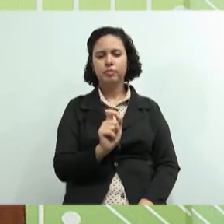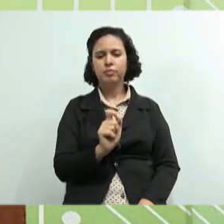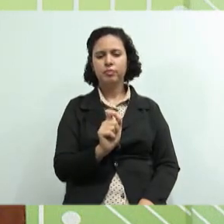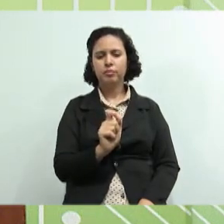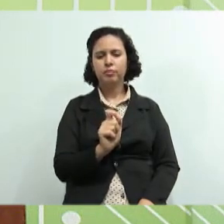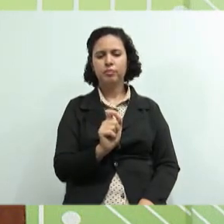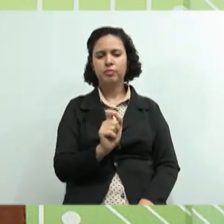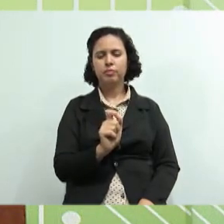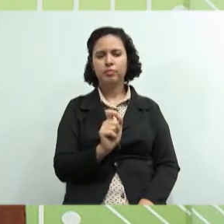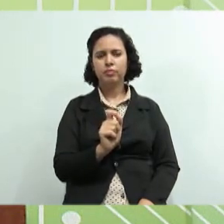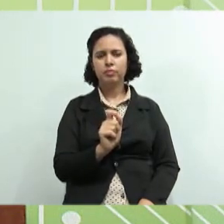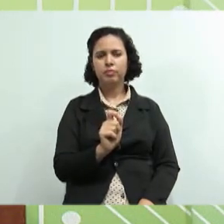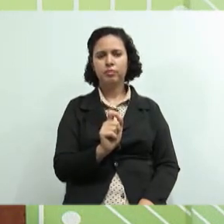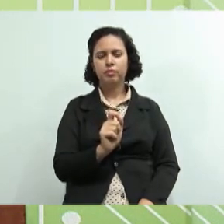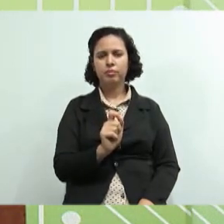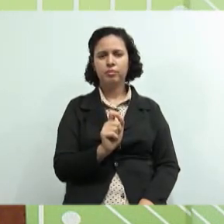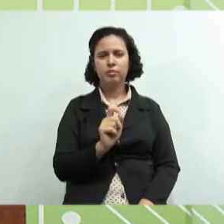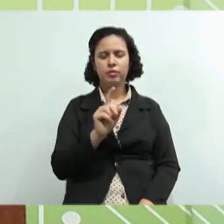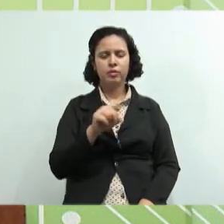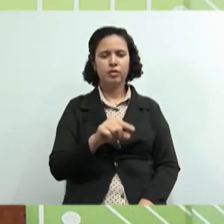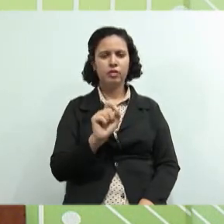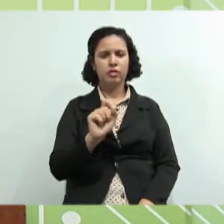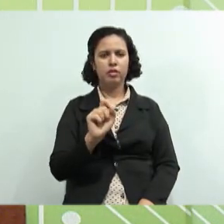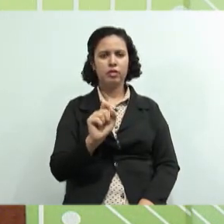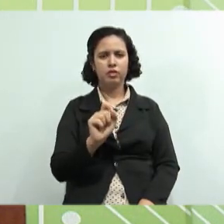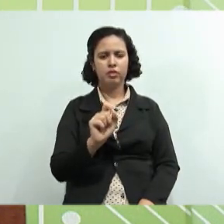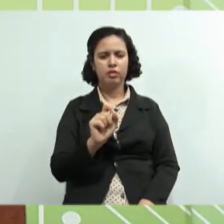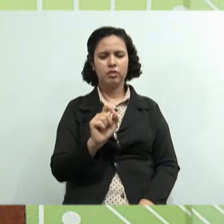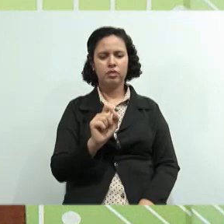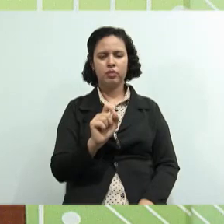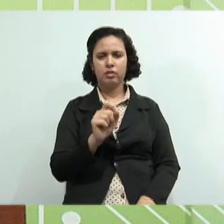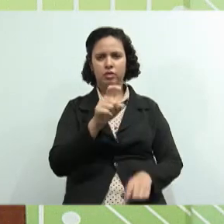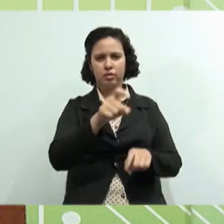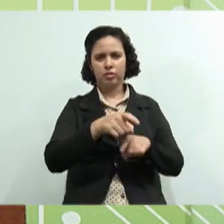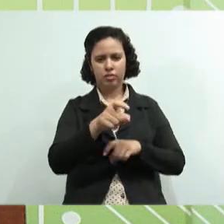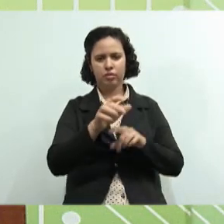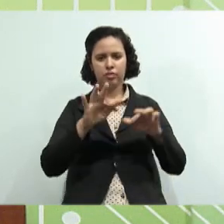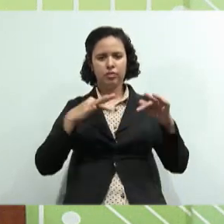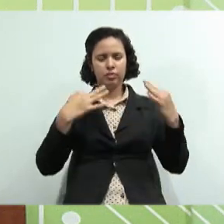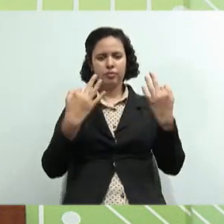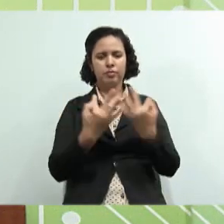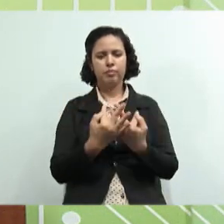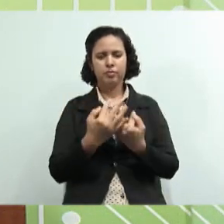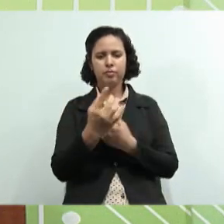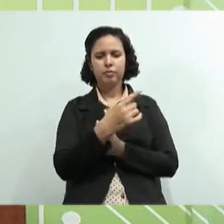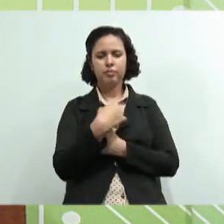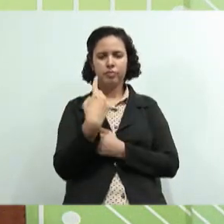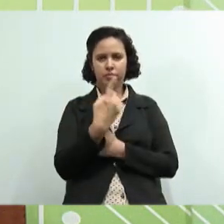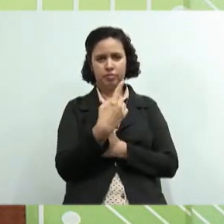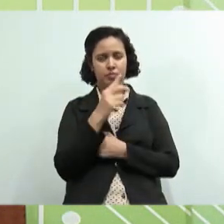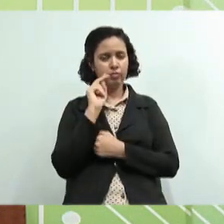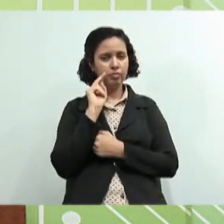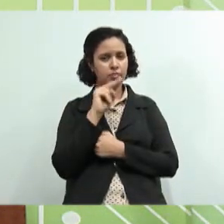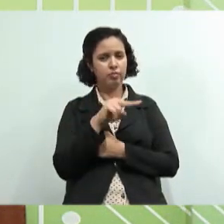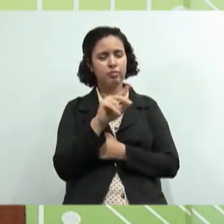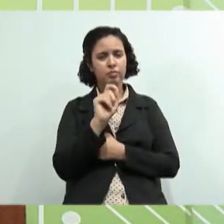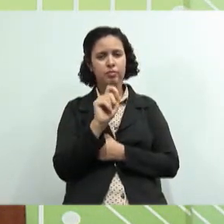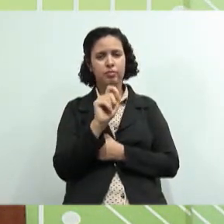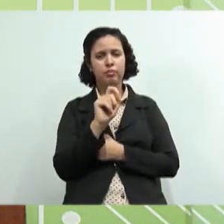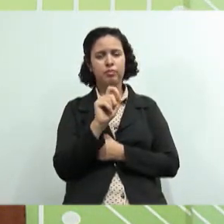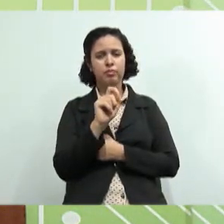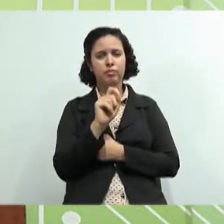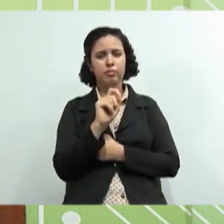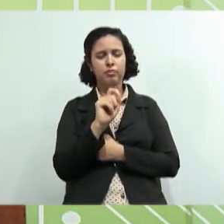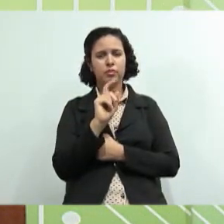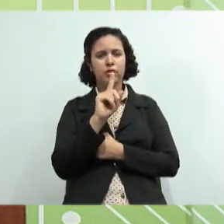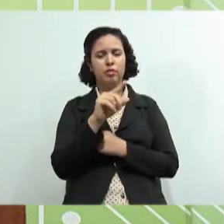desse cenário, né? O ator principal desse cenário é a agricultura familiar. A gente vai ver na agricultura familiar a fonte